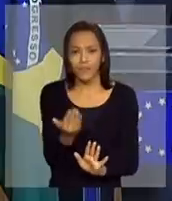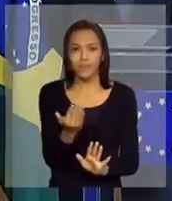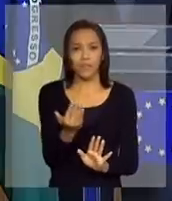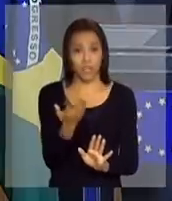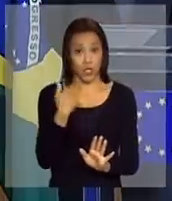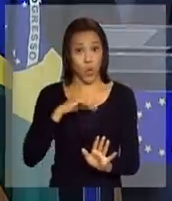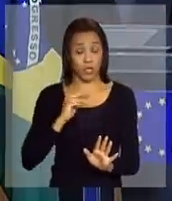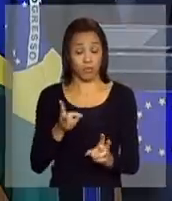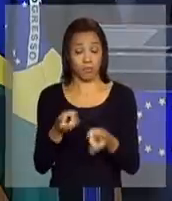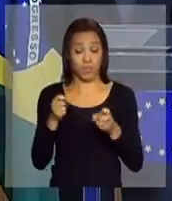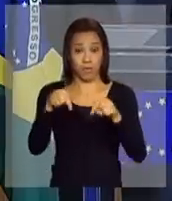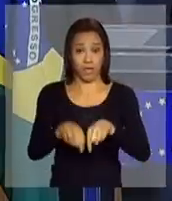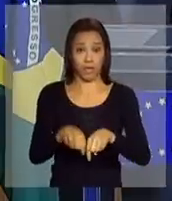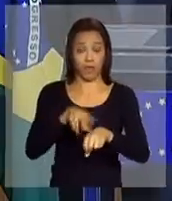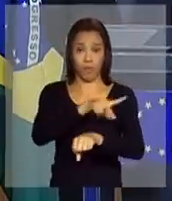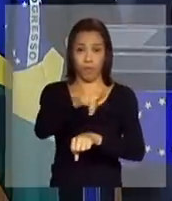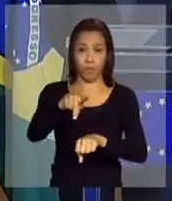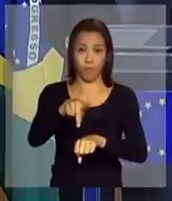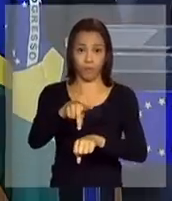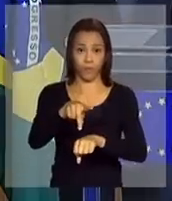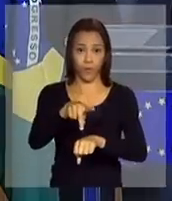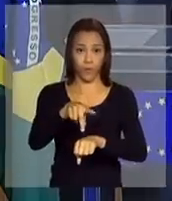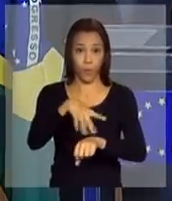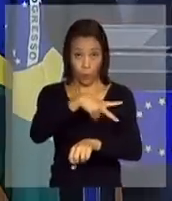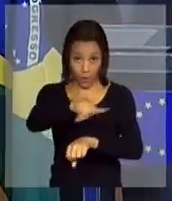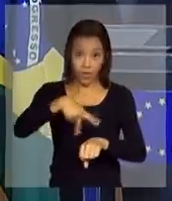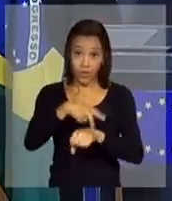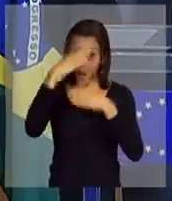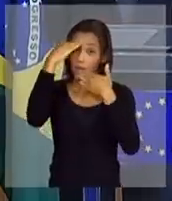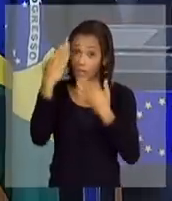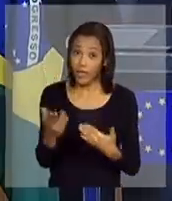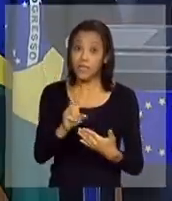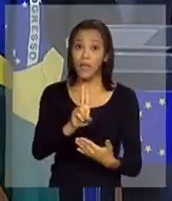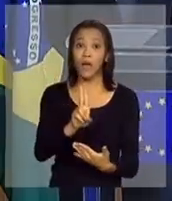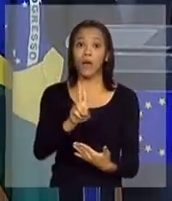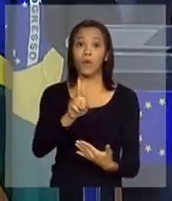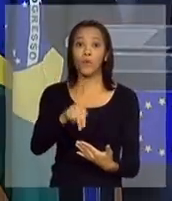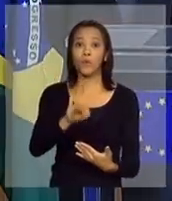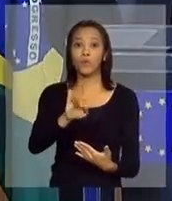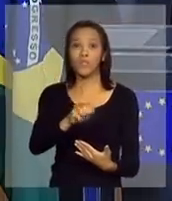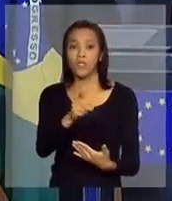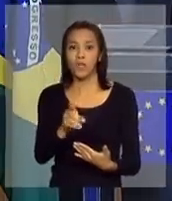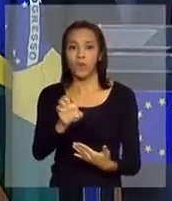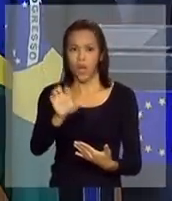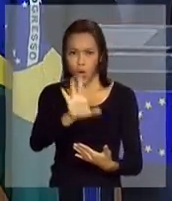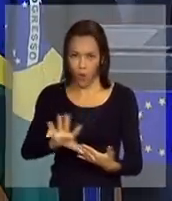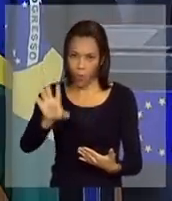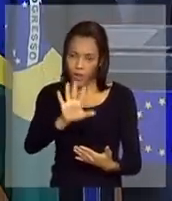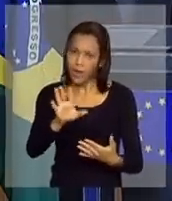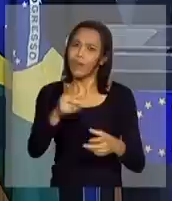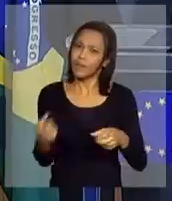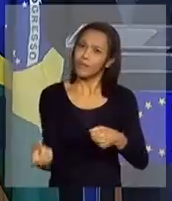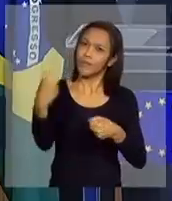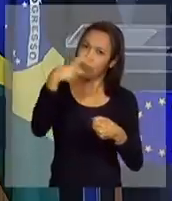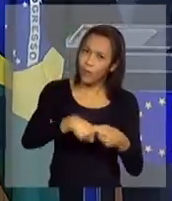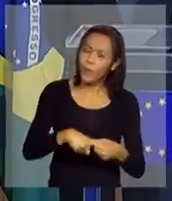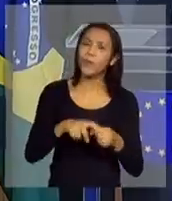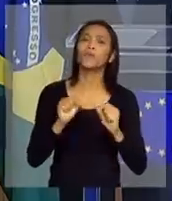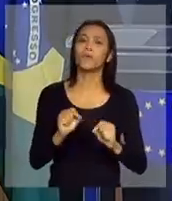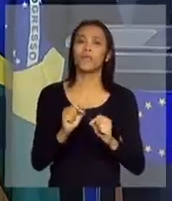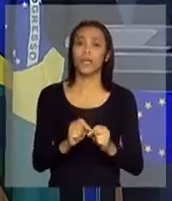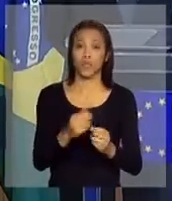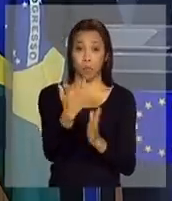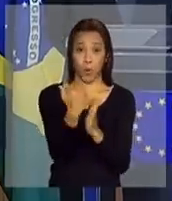evidenciamos que o Brasil agradece à União Europeia a cooperação no âmbito do programa Ciência Sem